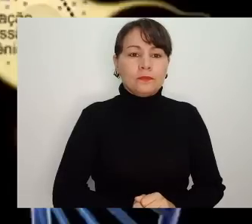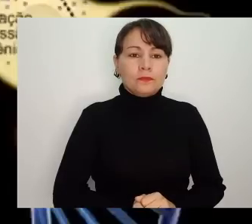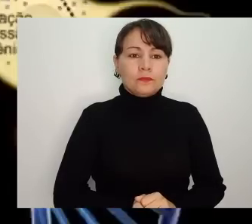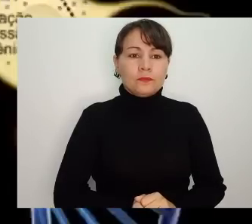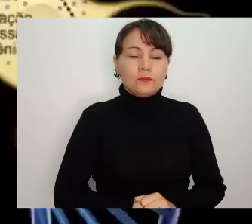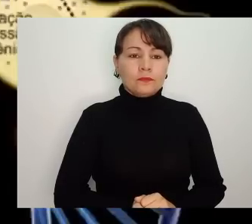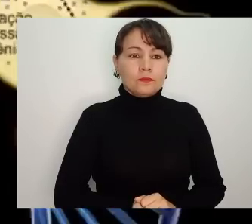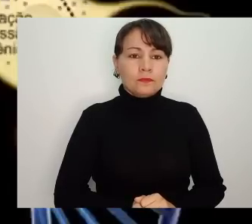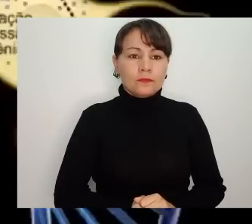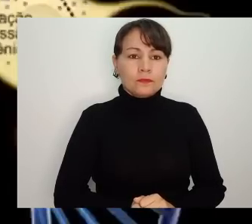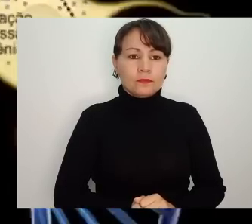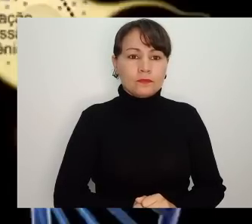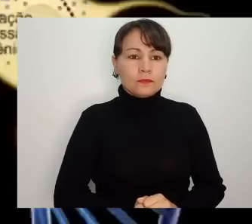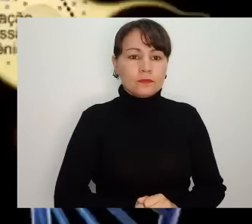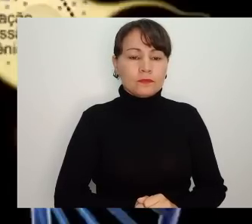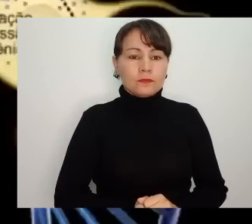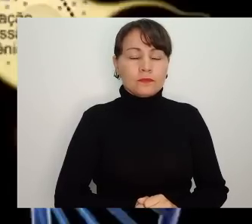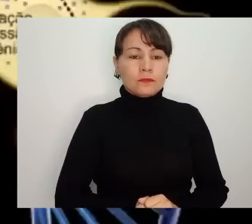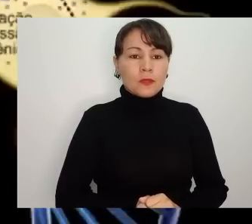Bom,